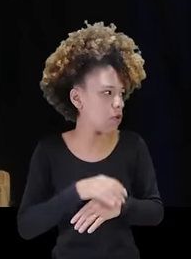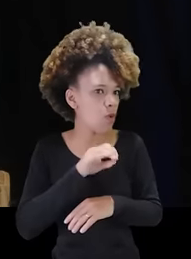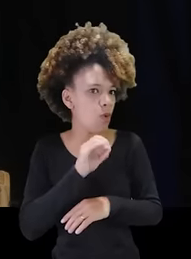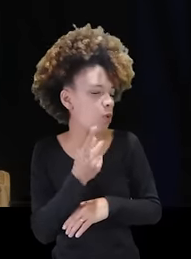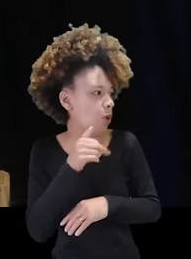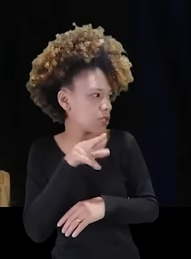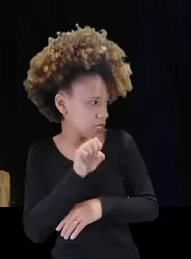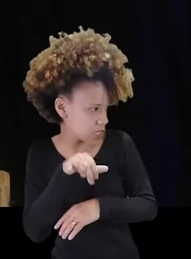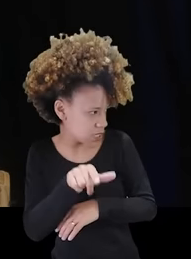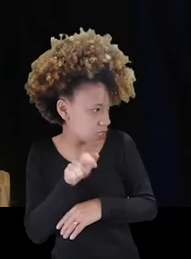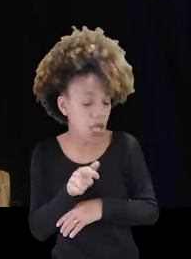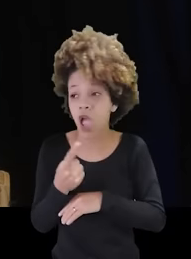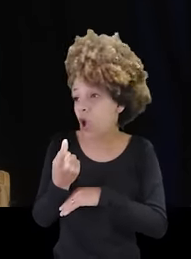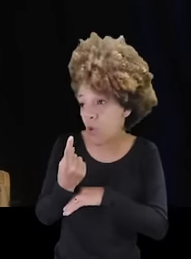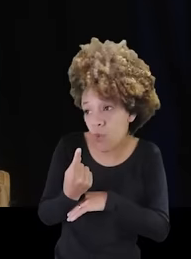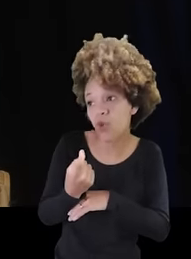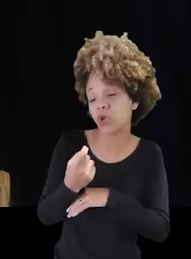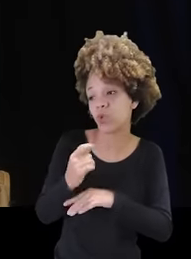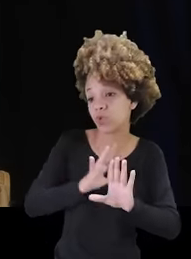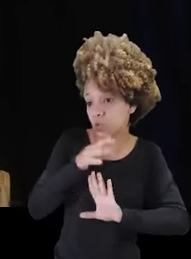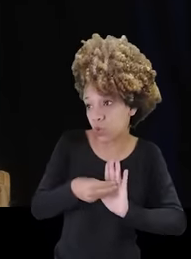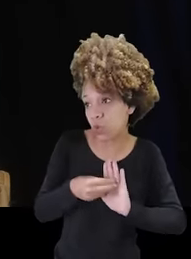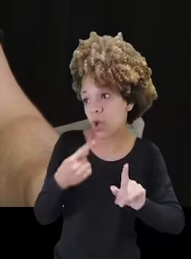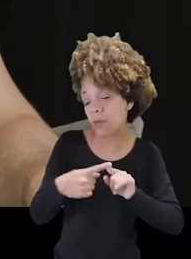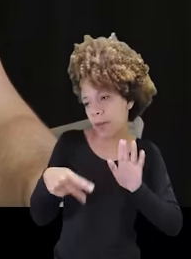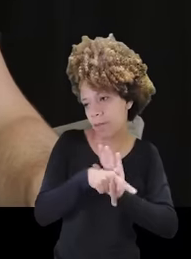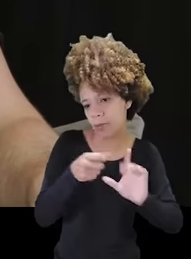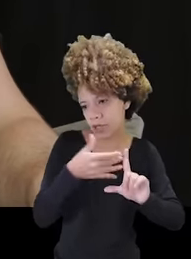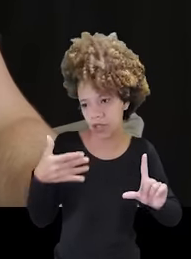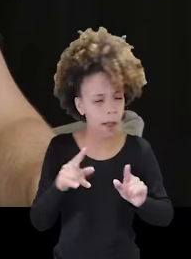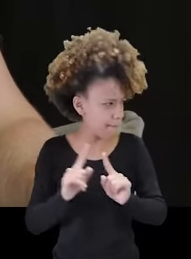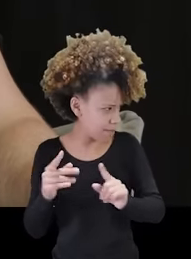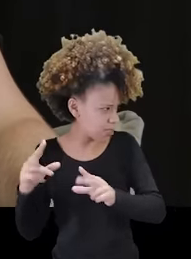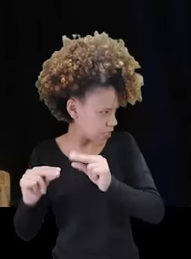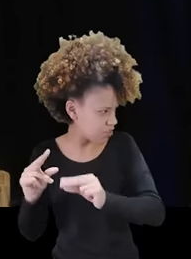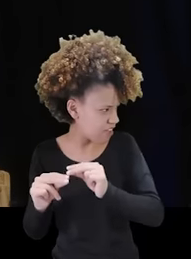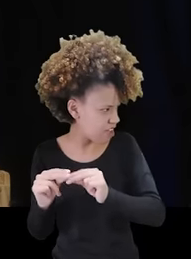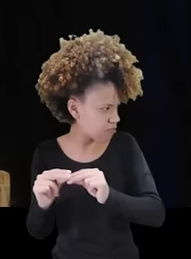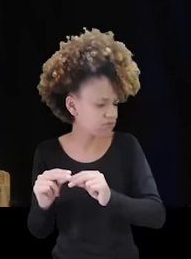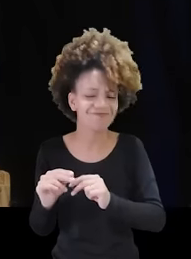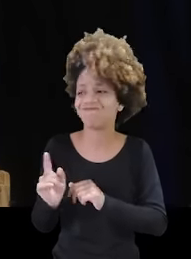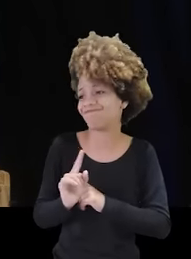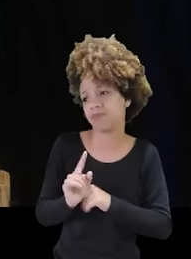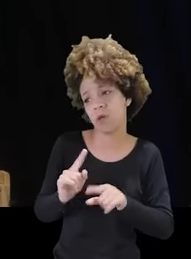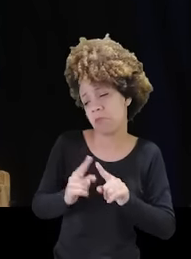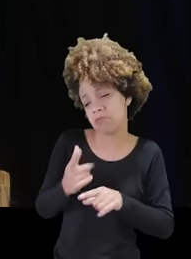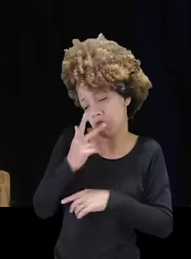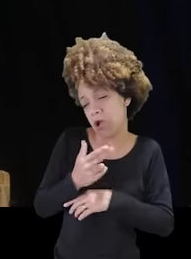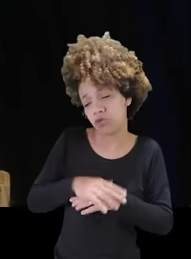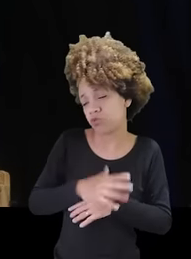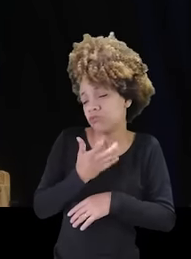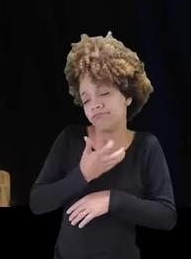é o único que foi inteiro porque é o único que é da Netflix inteiro mas é considerado uma novela round Six então falam que não mas eu